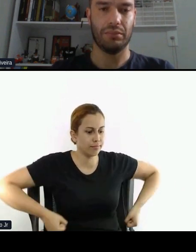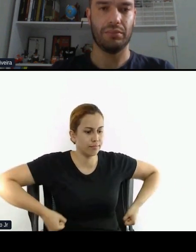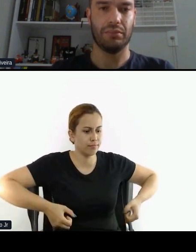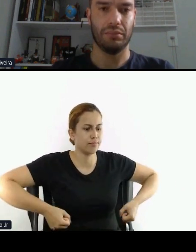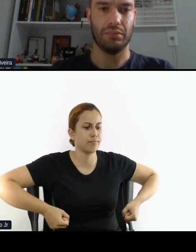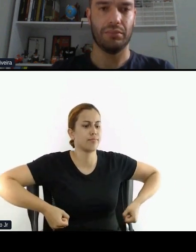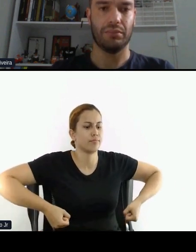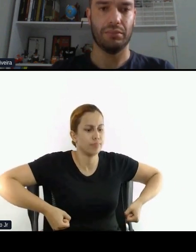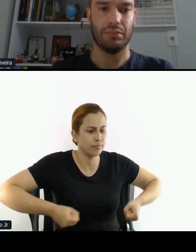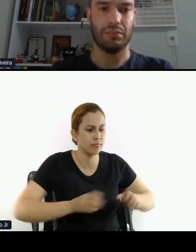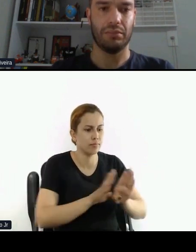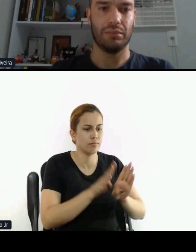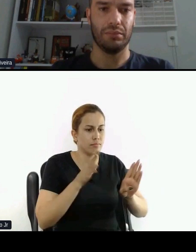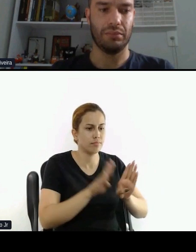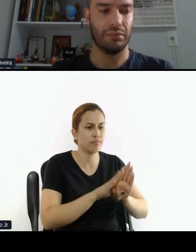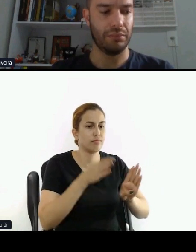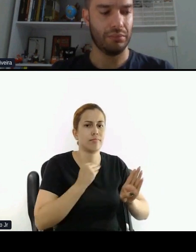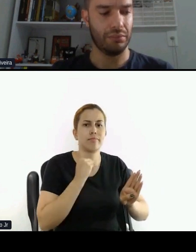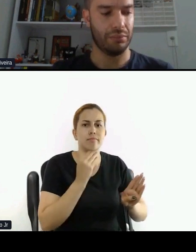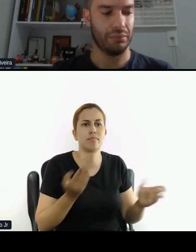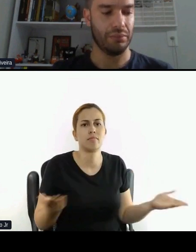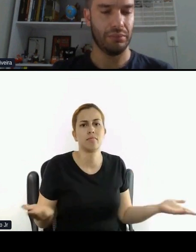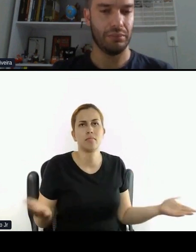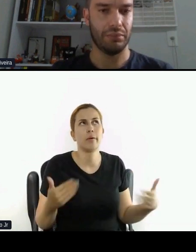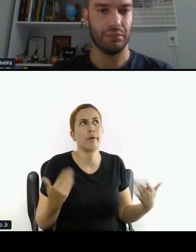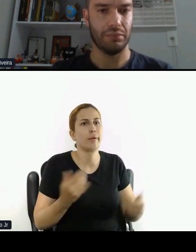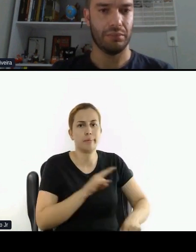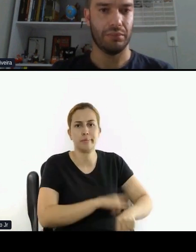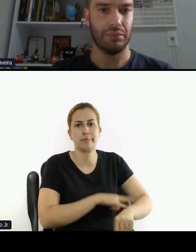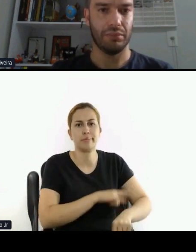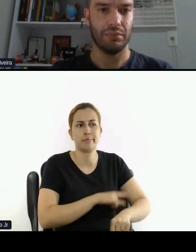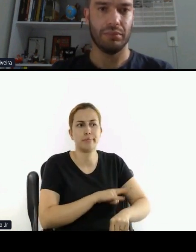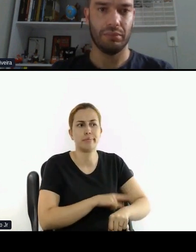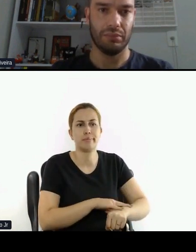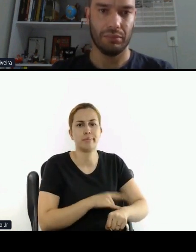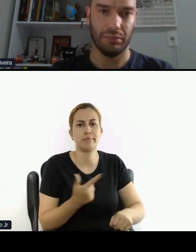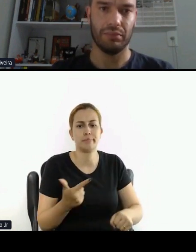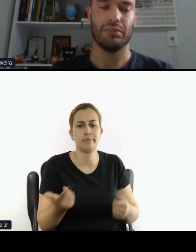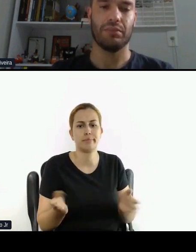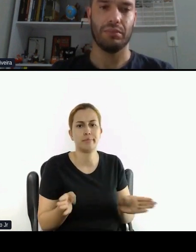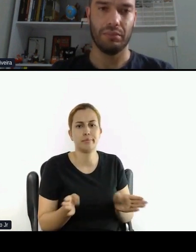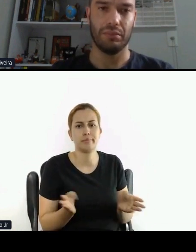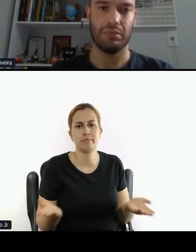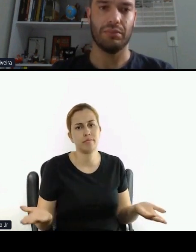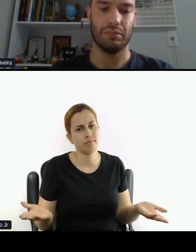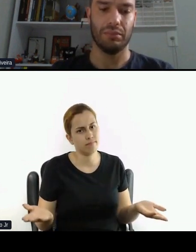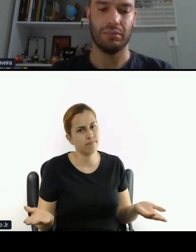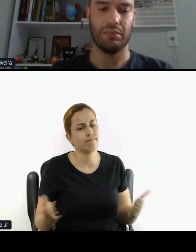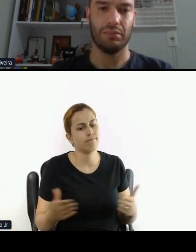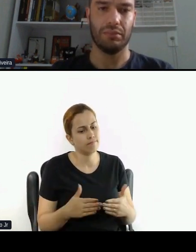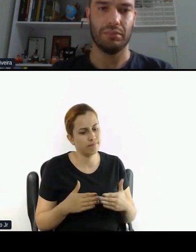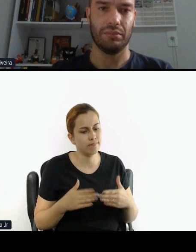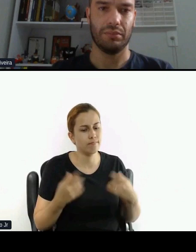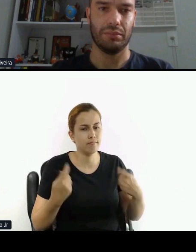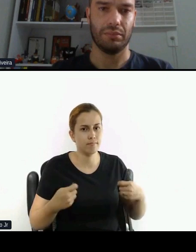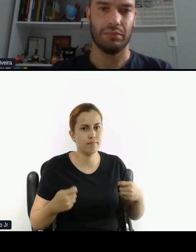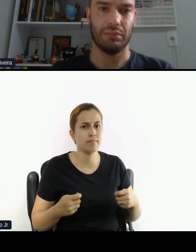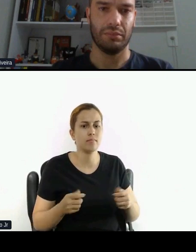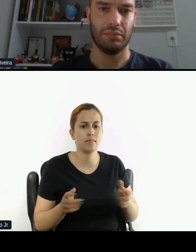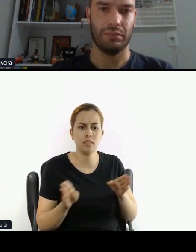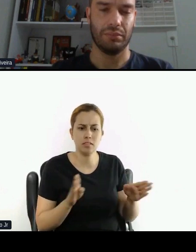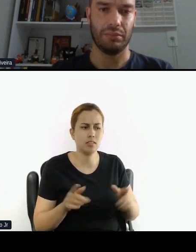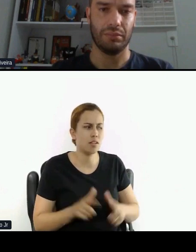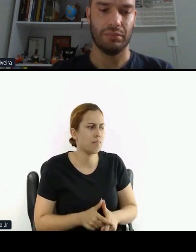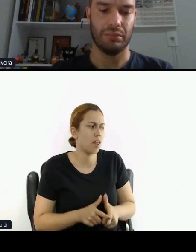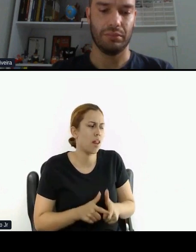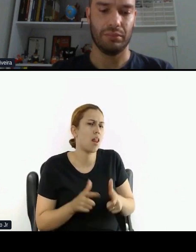né? Ou querer usar um banheiro e não ter condição, né? Então, a acessibilidade é muito mais ampla do que simplesmente